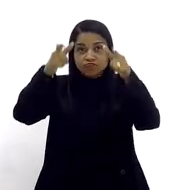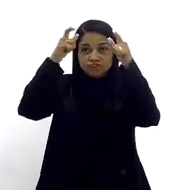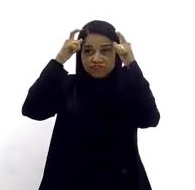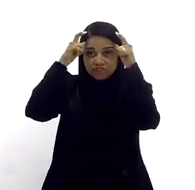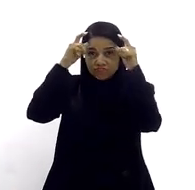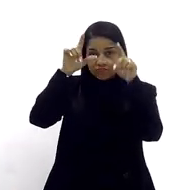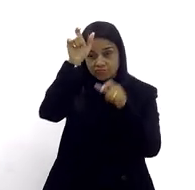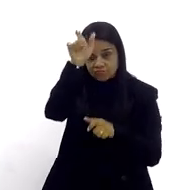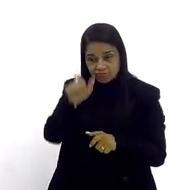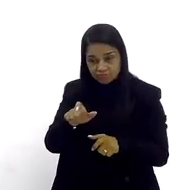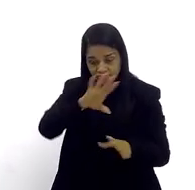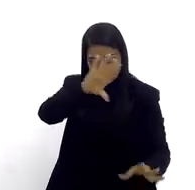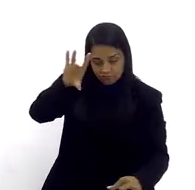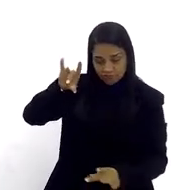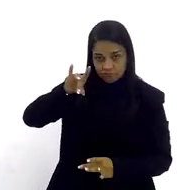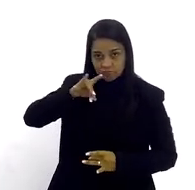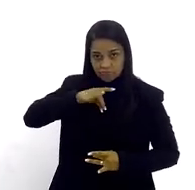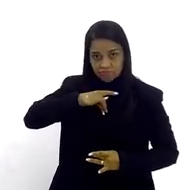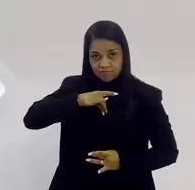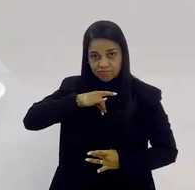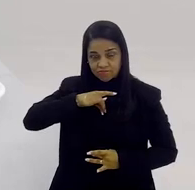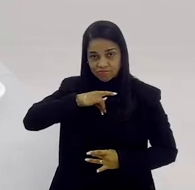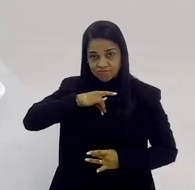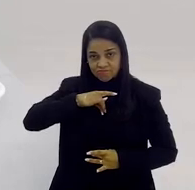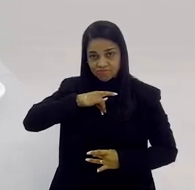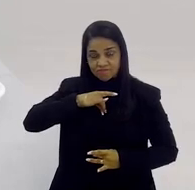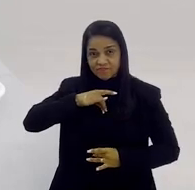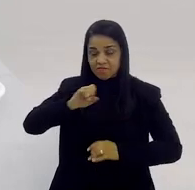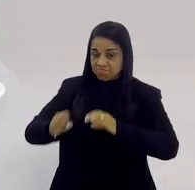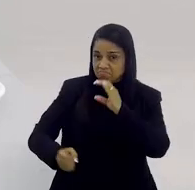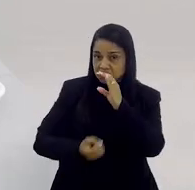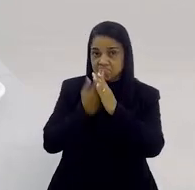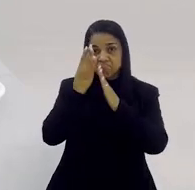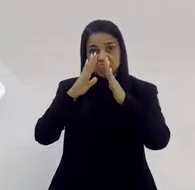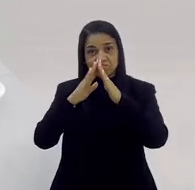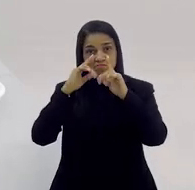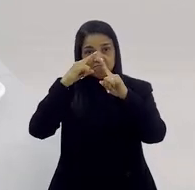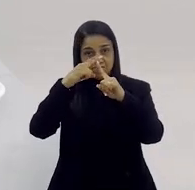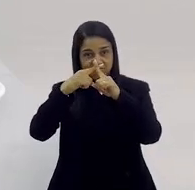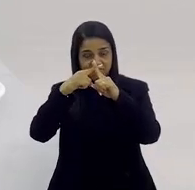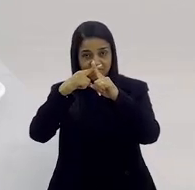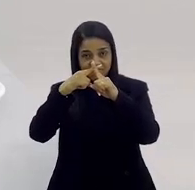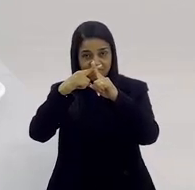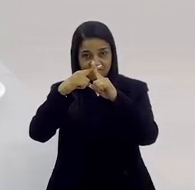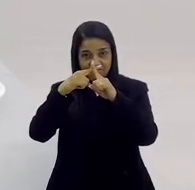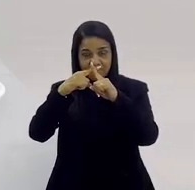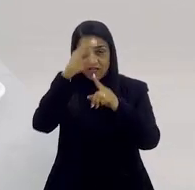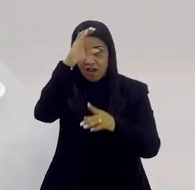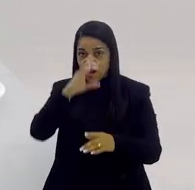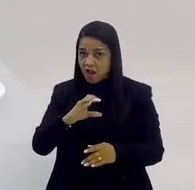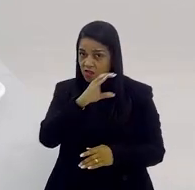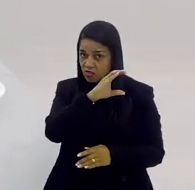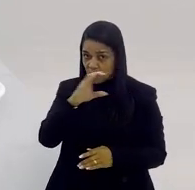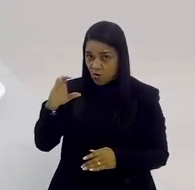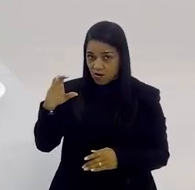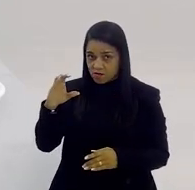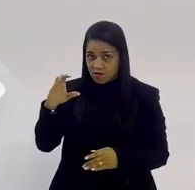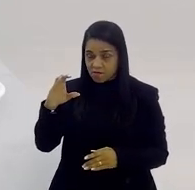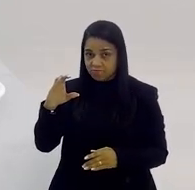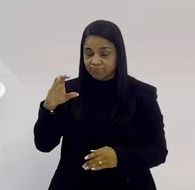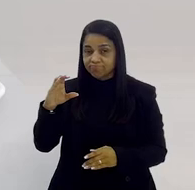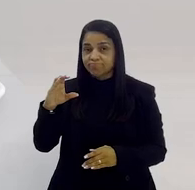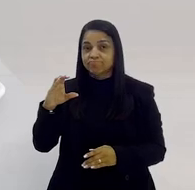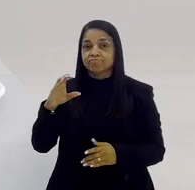essa figura Cristã criada pela igreja católica Porque quando eu falo criado pela igreja católica